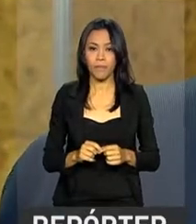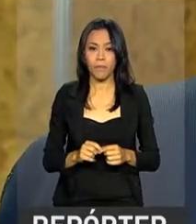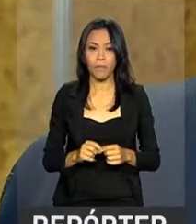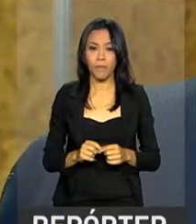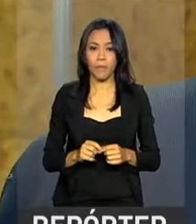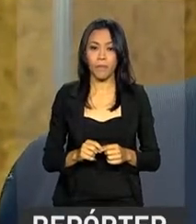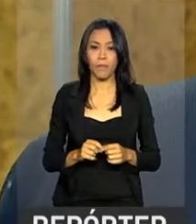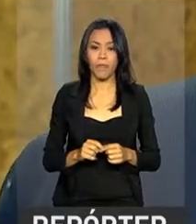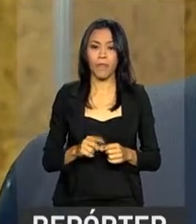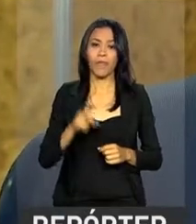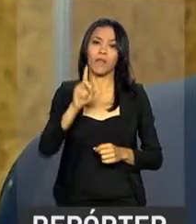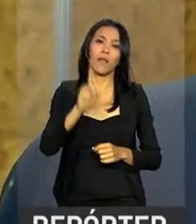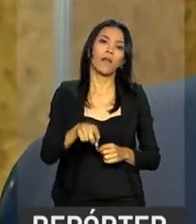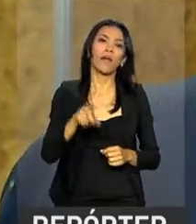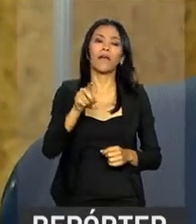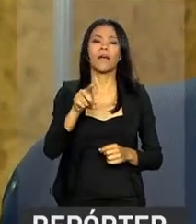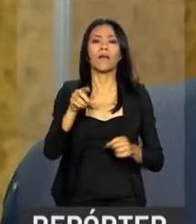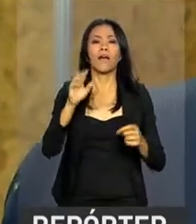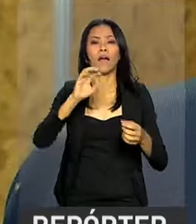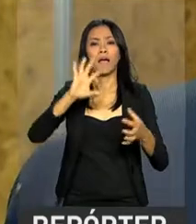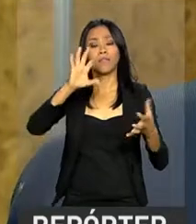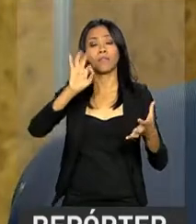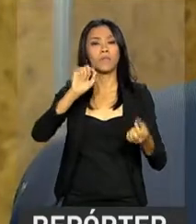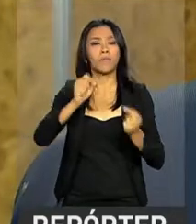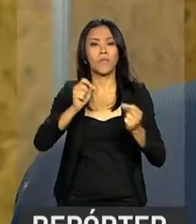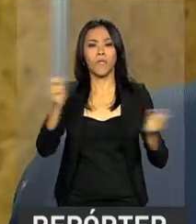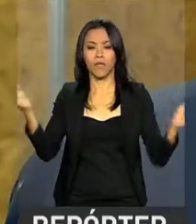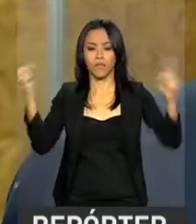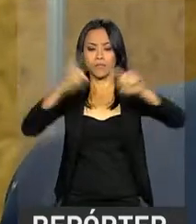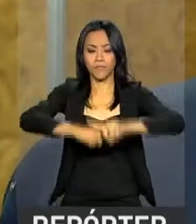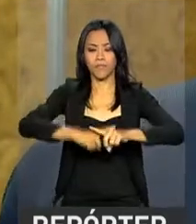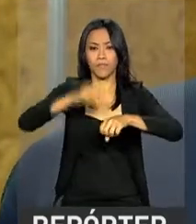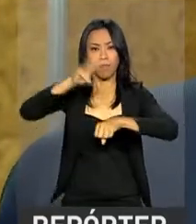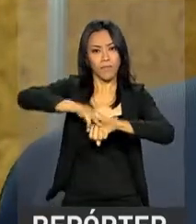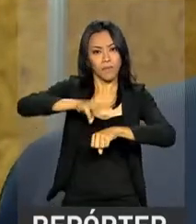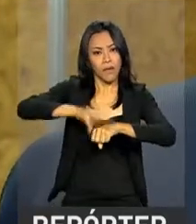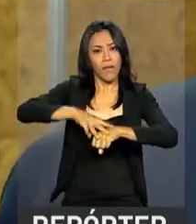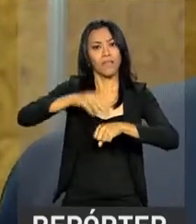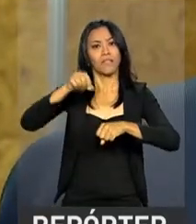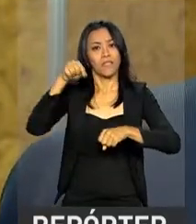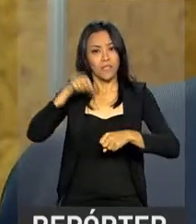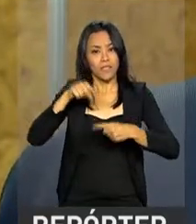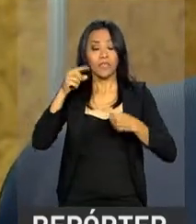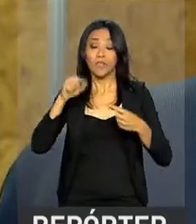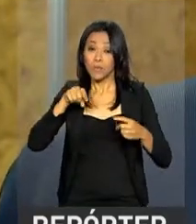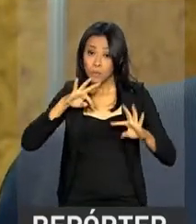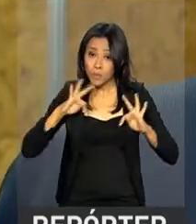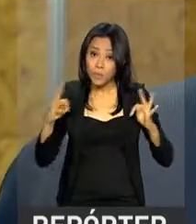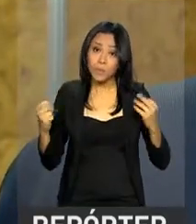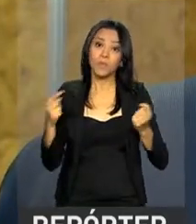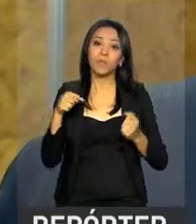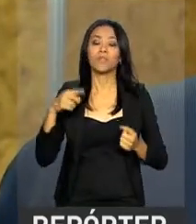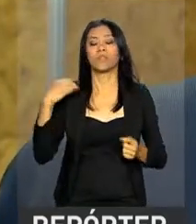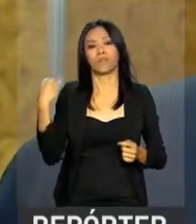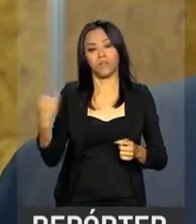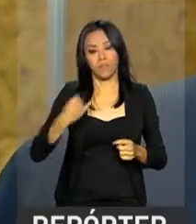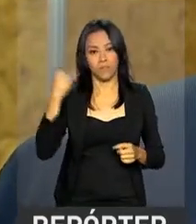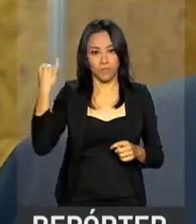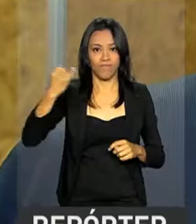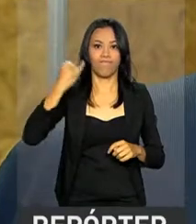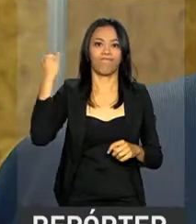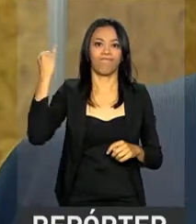o IMO, né, que é a Olimpíadas de Matemática. Tudo isso é muito importante, né,